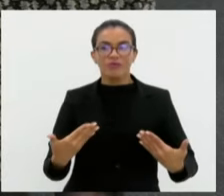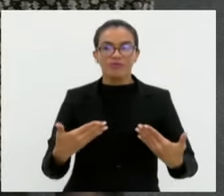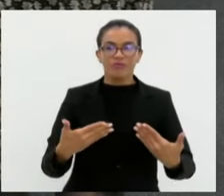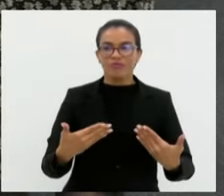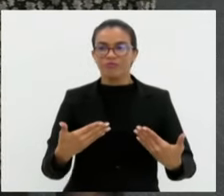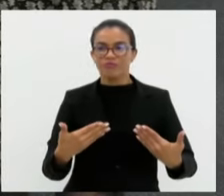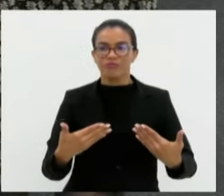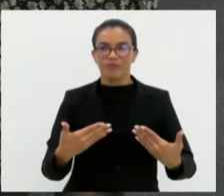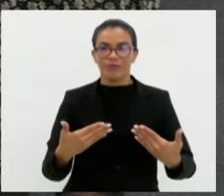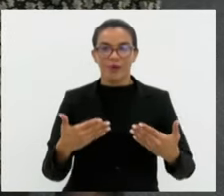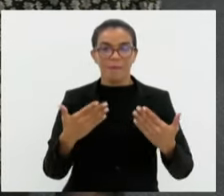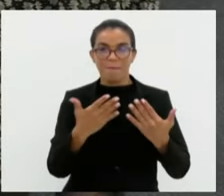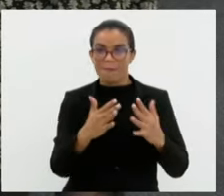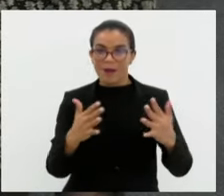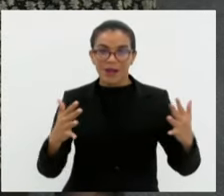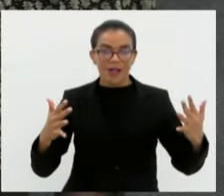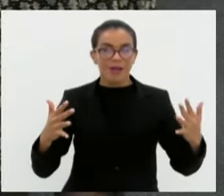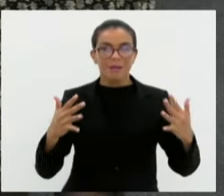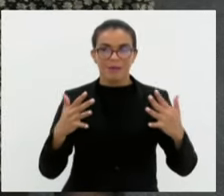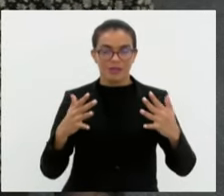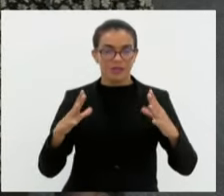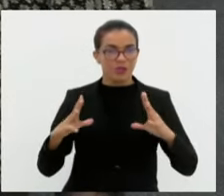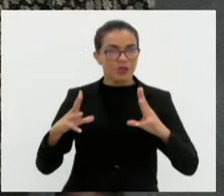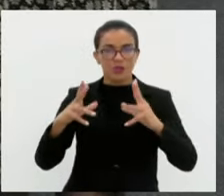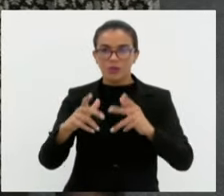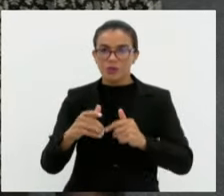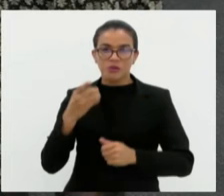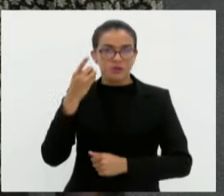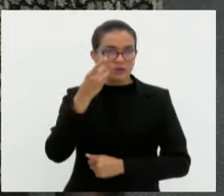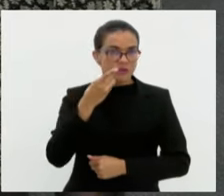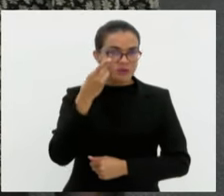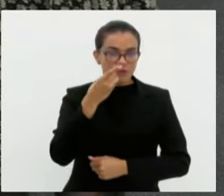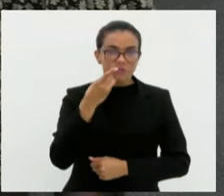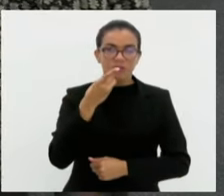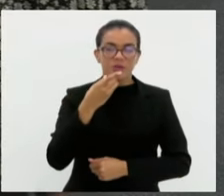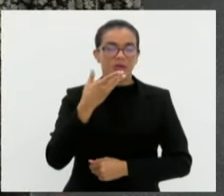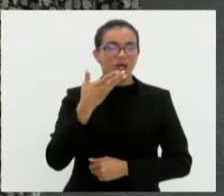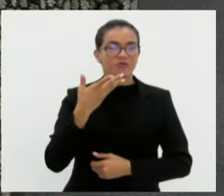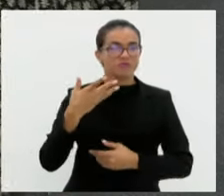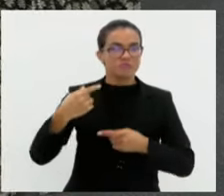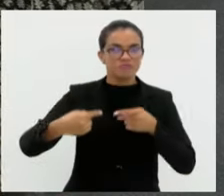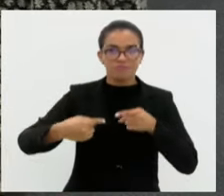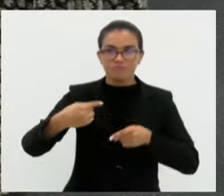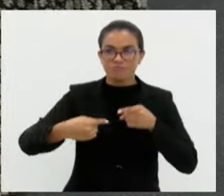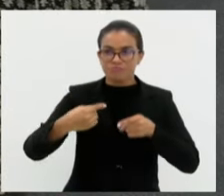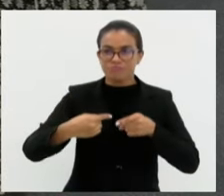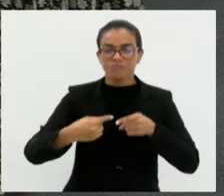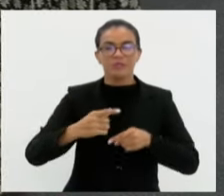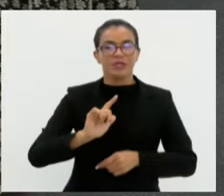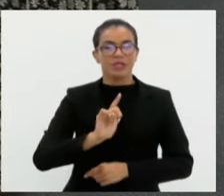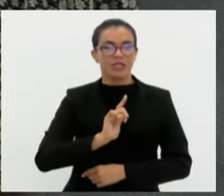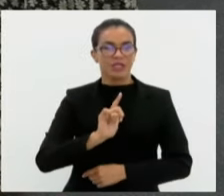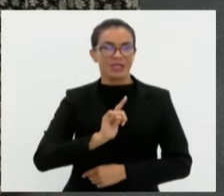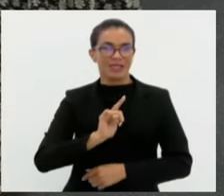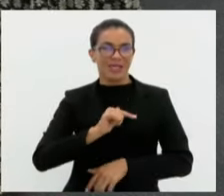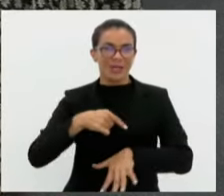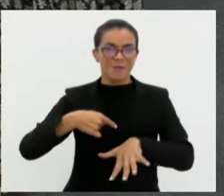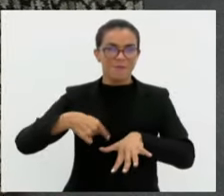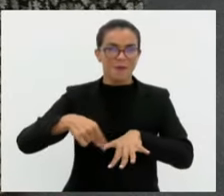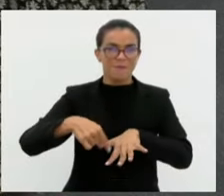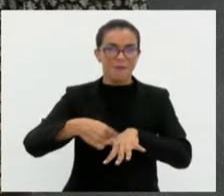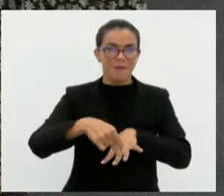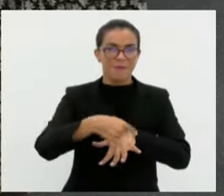favor. Parabenizando o tom de toda a casa para debater uma questão que possui várias